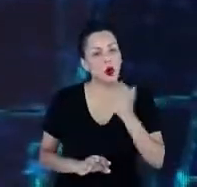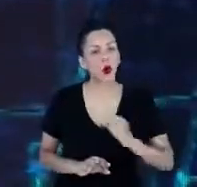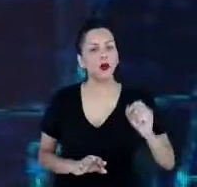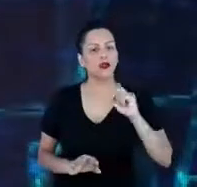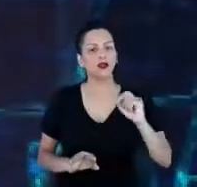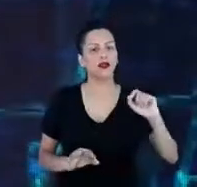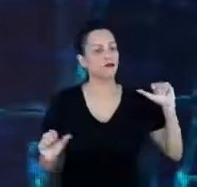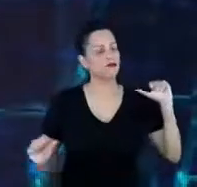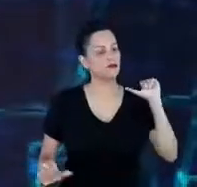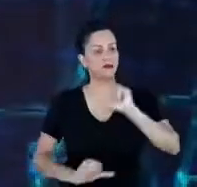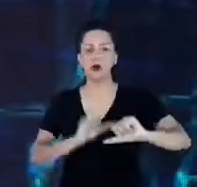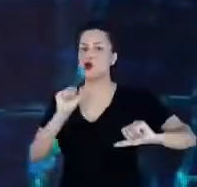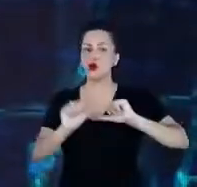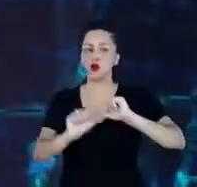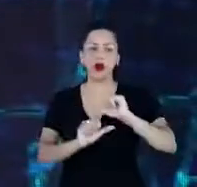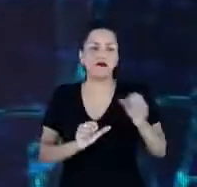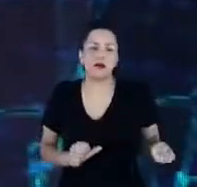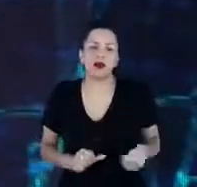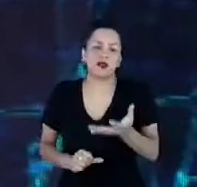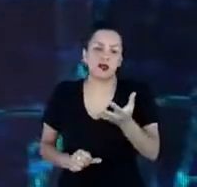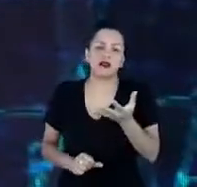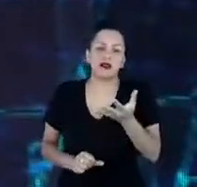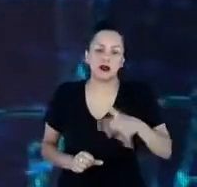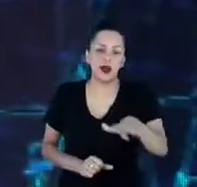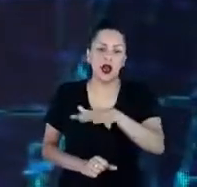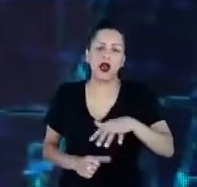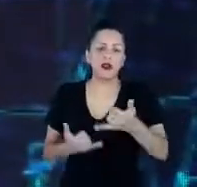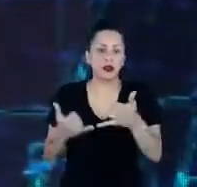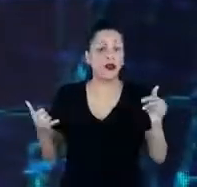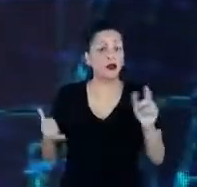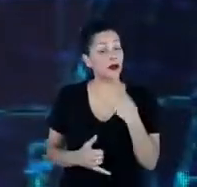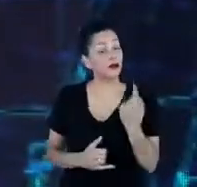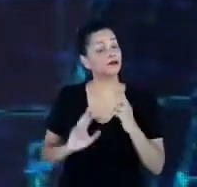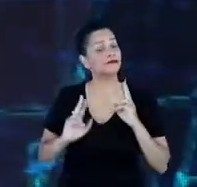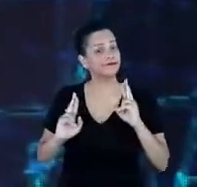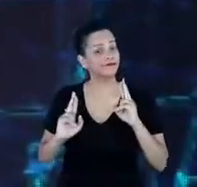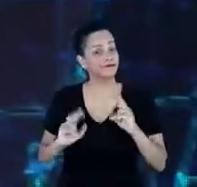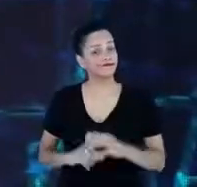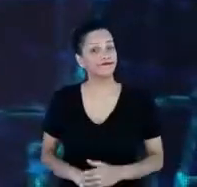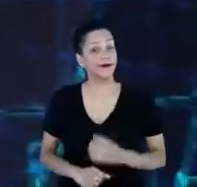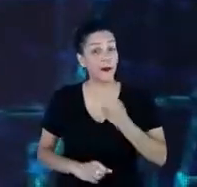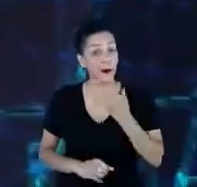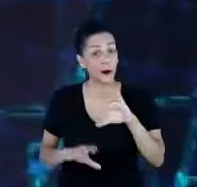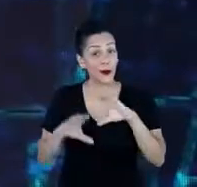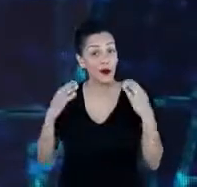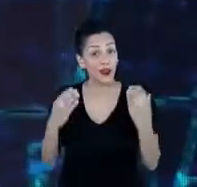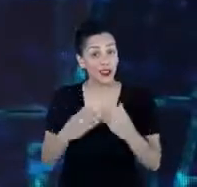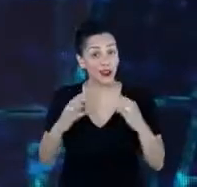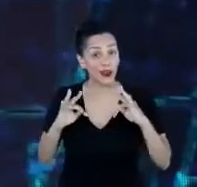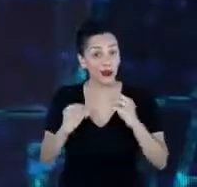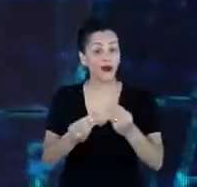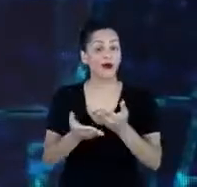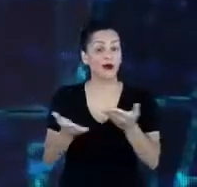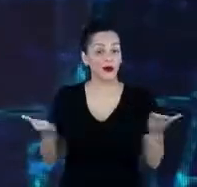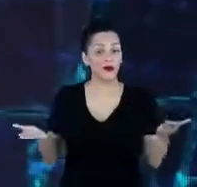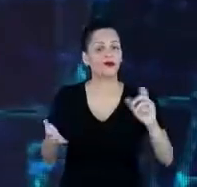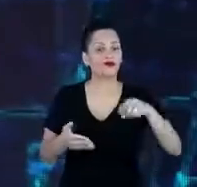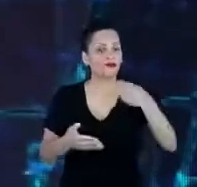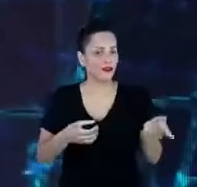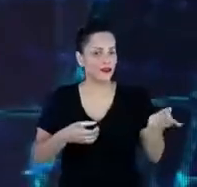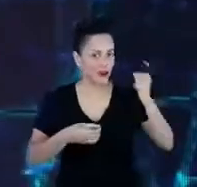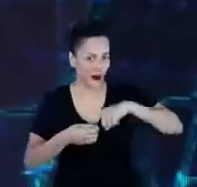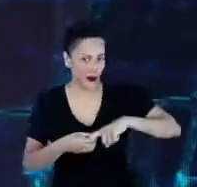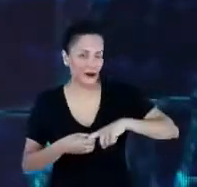setor elétrico algo que todos nós almejamos bom um bom congresso a todos logo mais nós estaremos aqui de volta